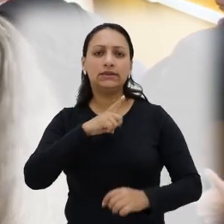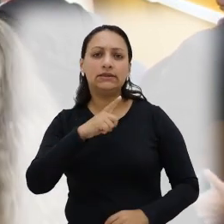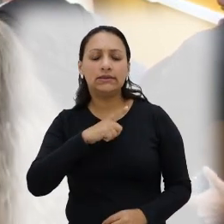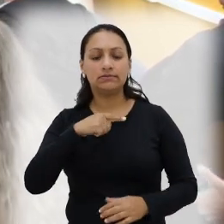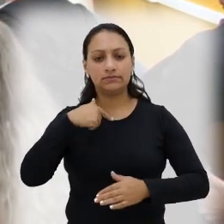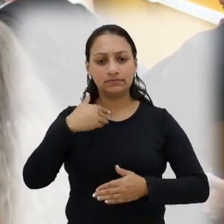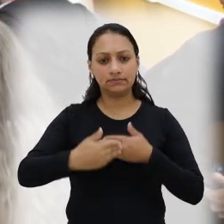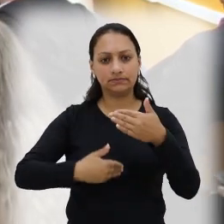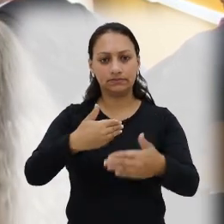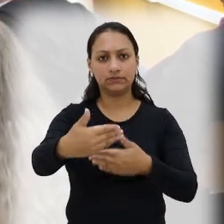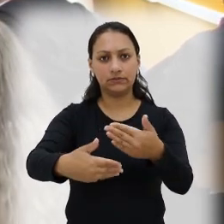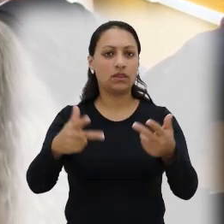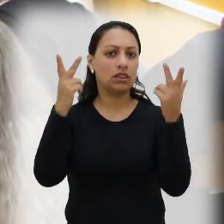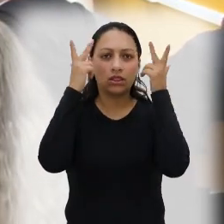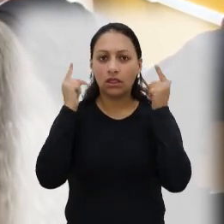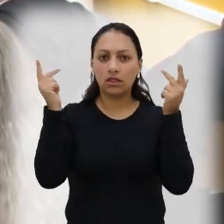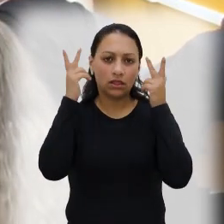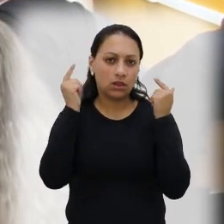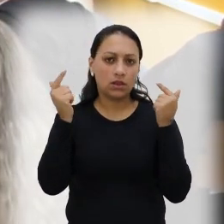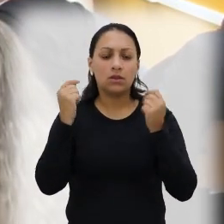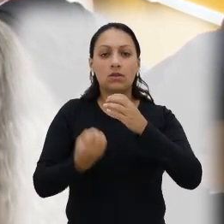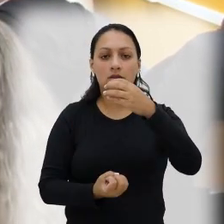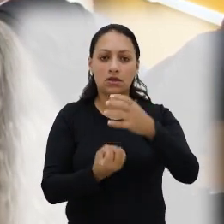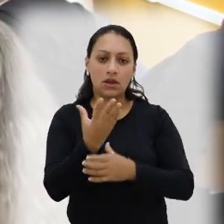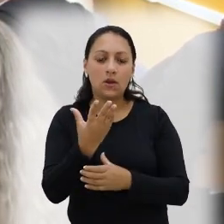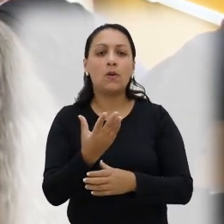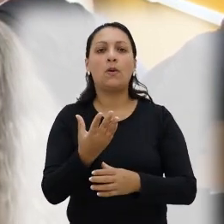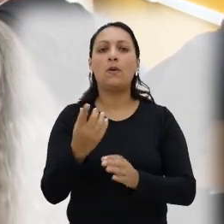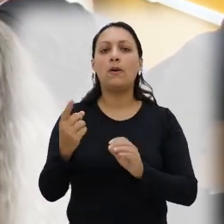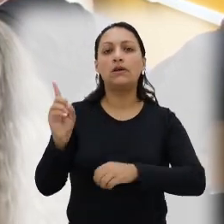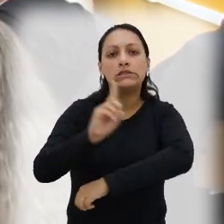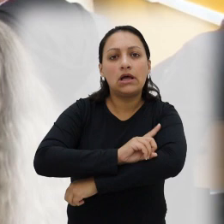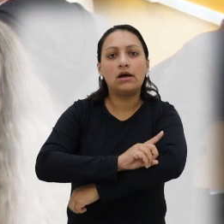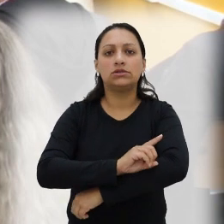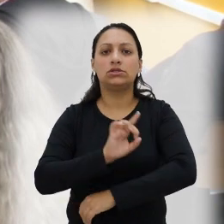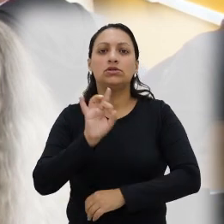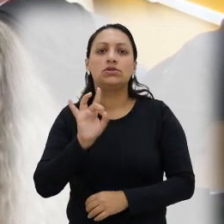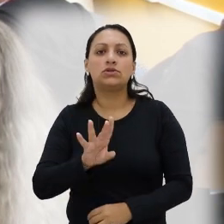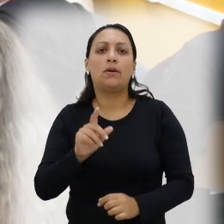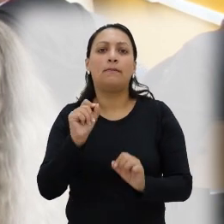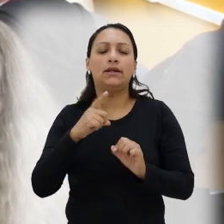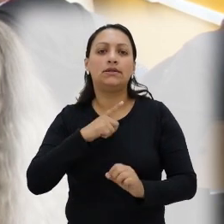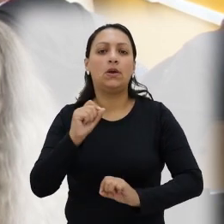esse processo orgânico. A gente criou, estabeleceu as datas para ser um